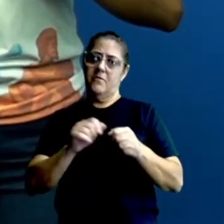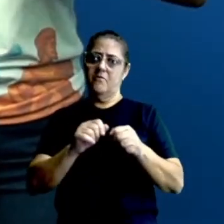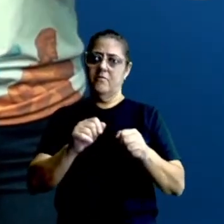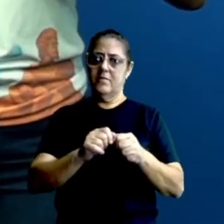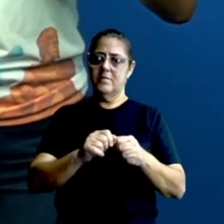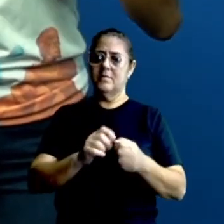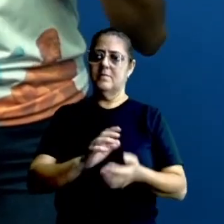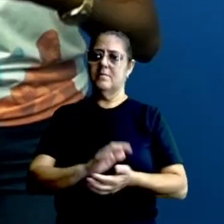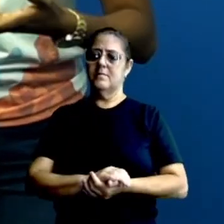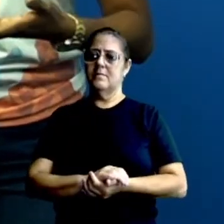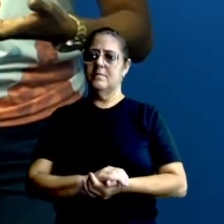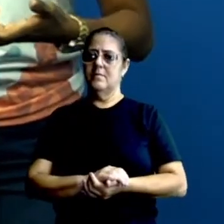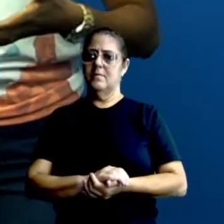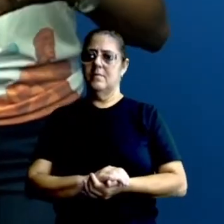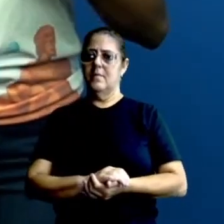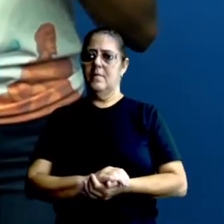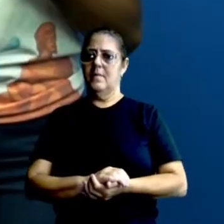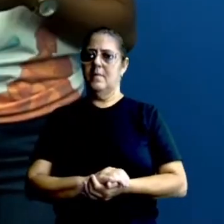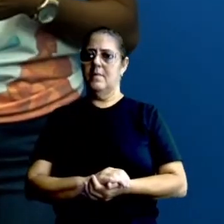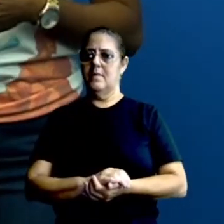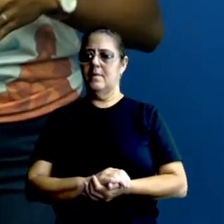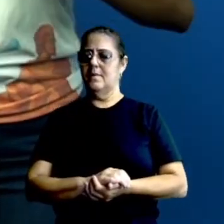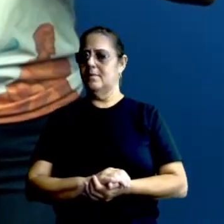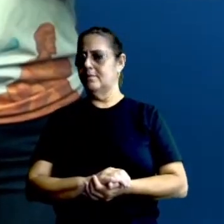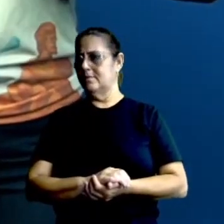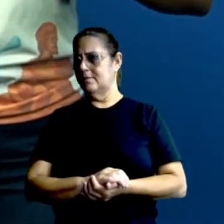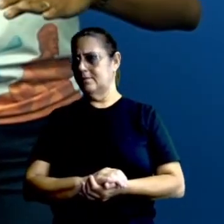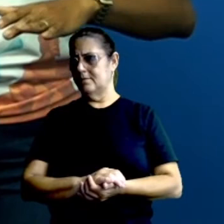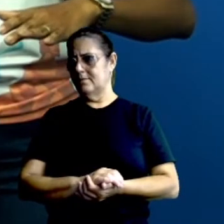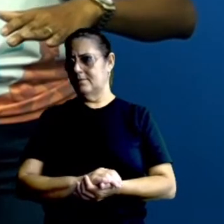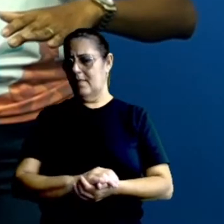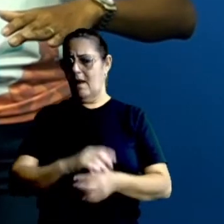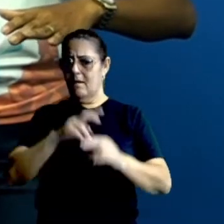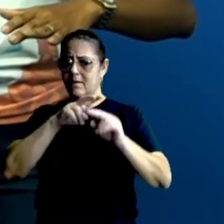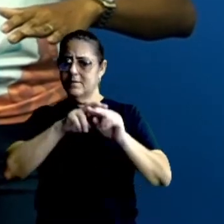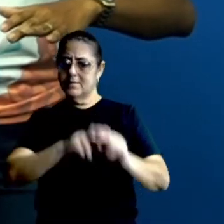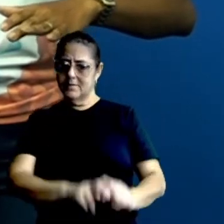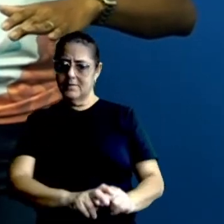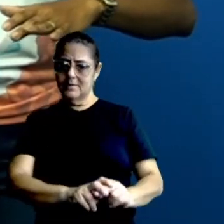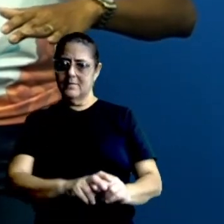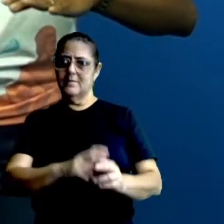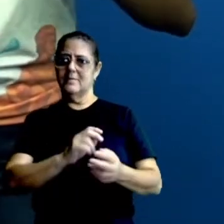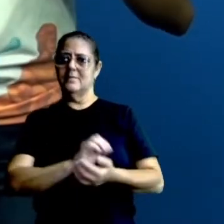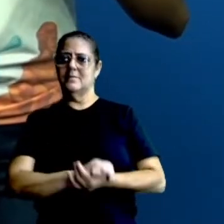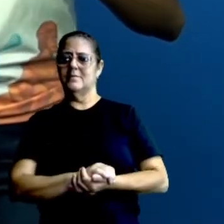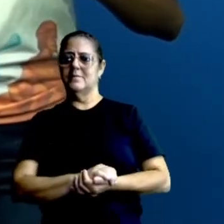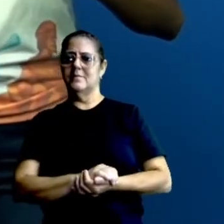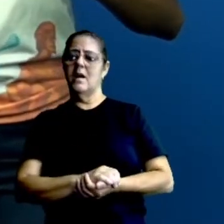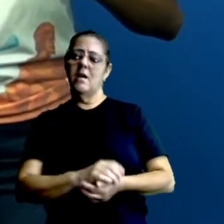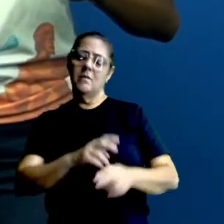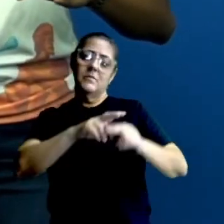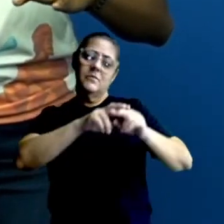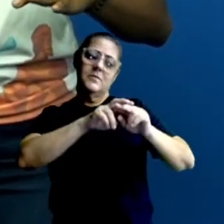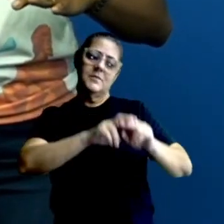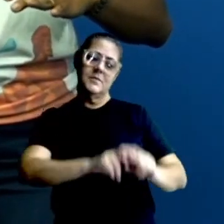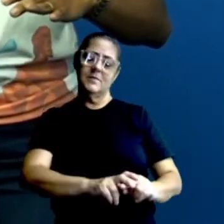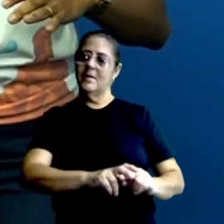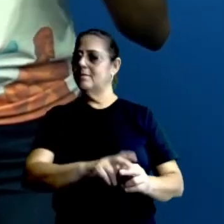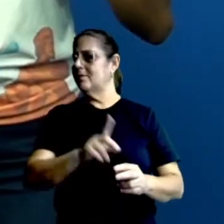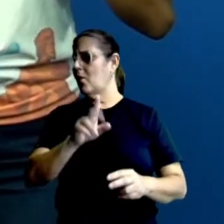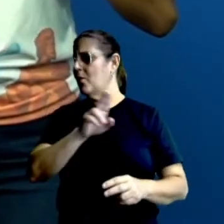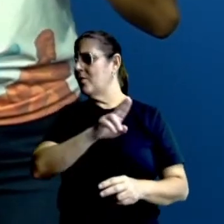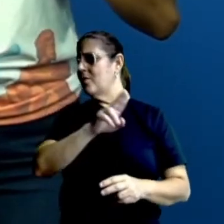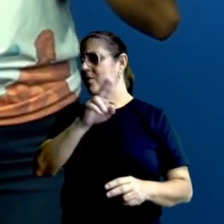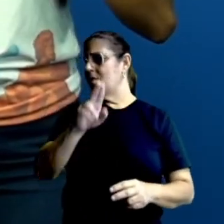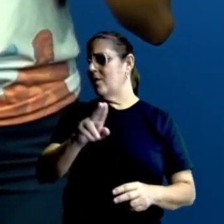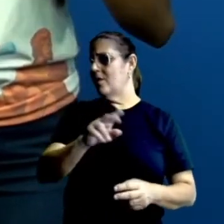vez para você sit down. Sit down, pedir para sentar-se, ok? Então, sit down é muito utilizado